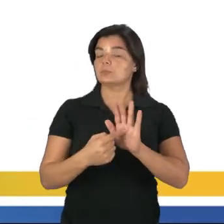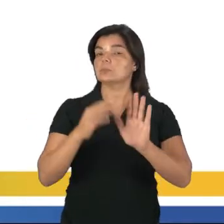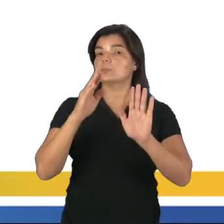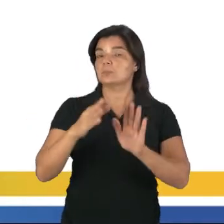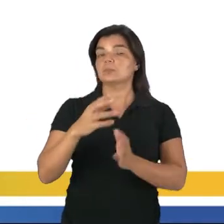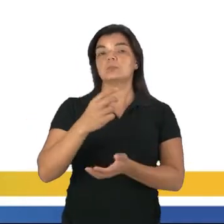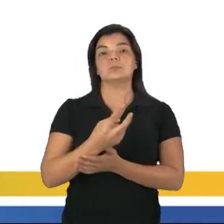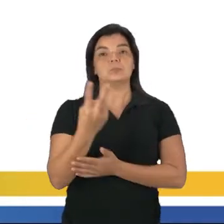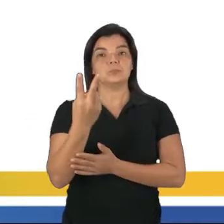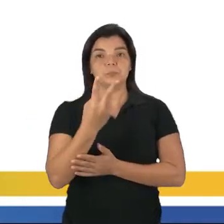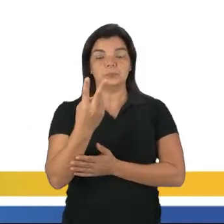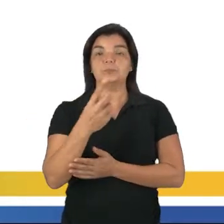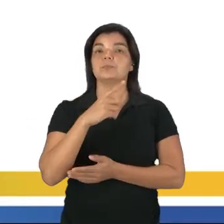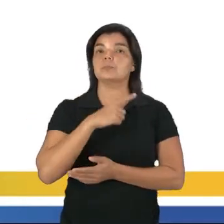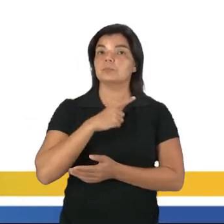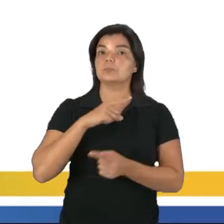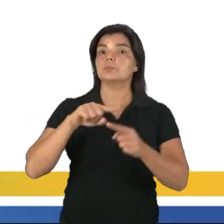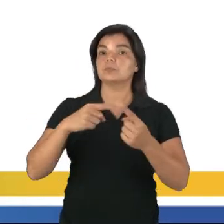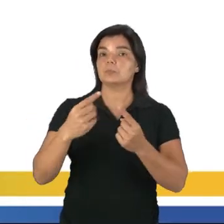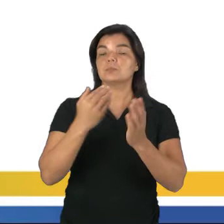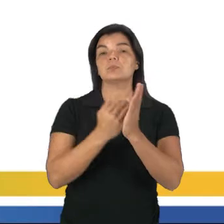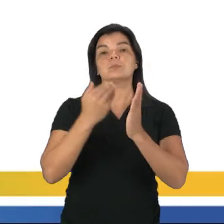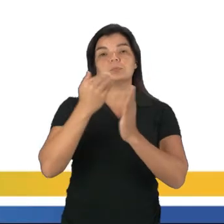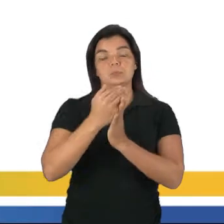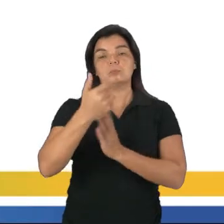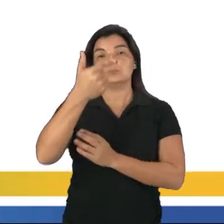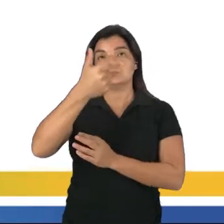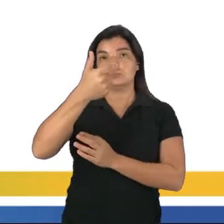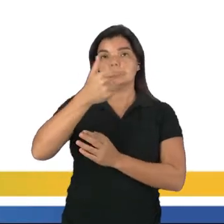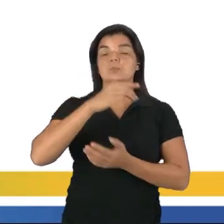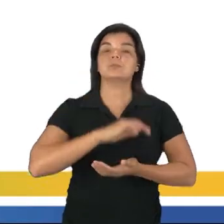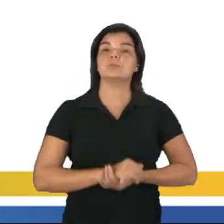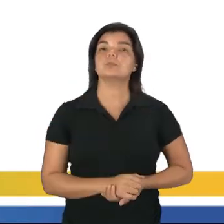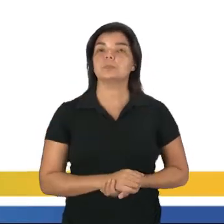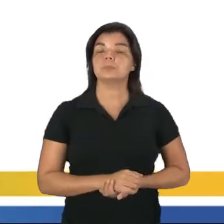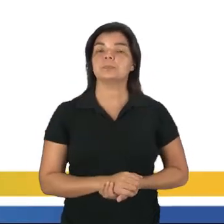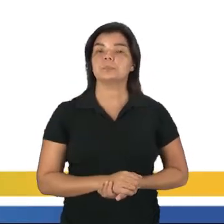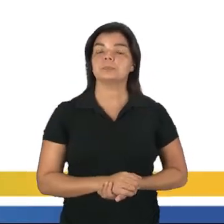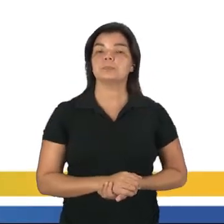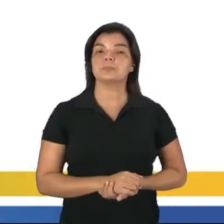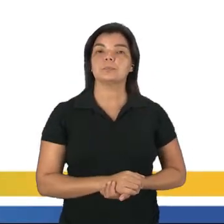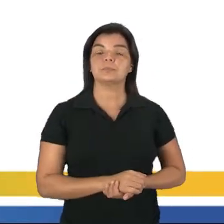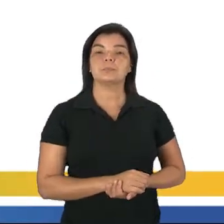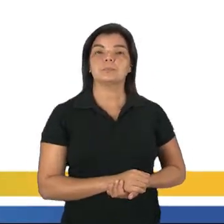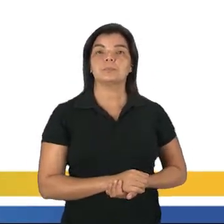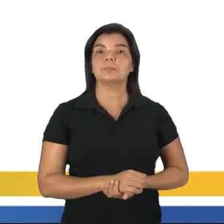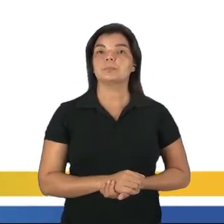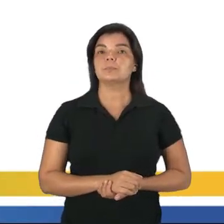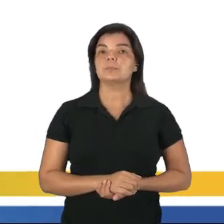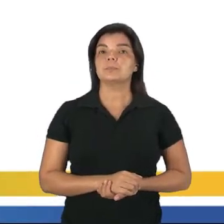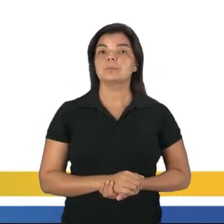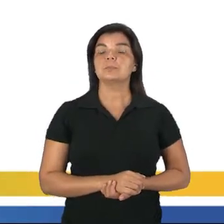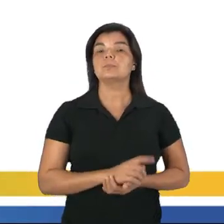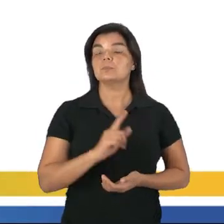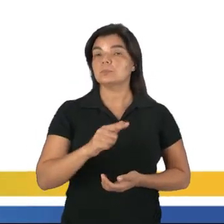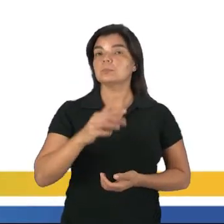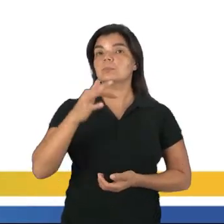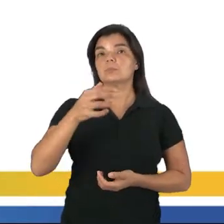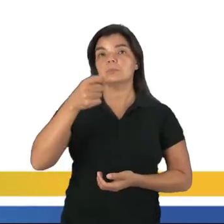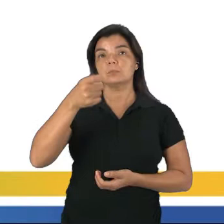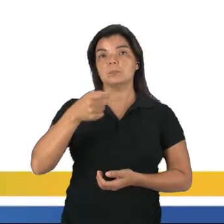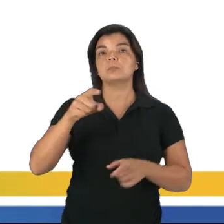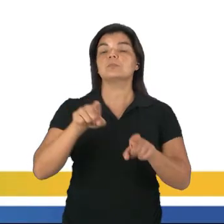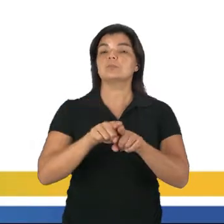tem aí 2 termos, né? Mas o termo de maior expoente, ele vai estar também elevado ao expoente de grau 2. E na terceira